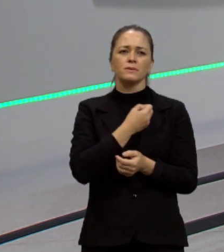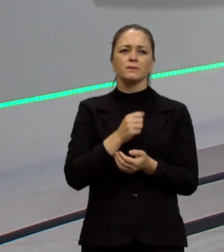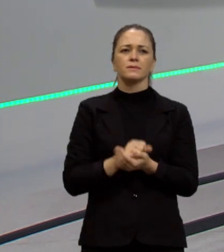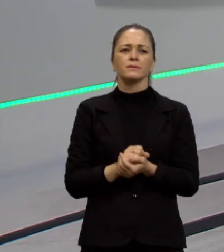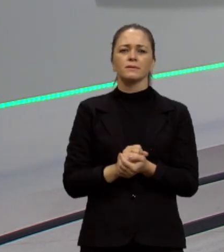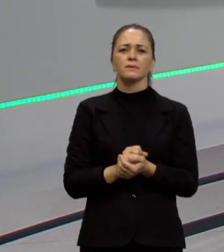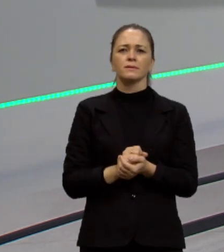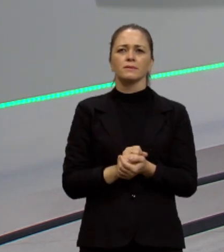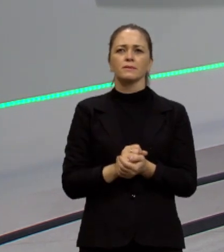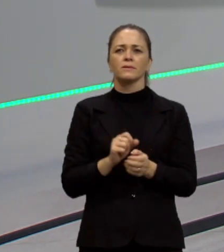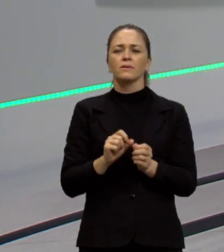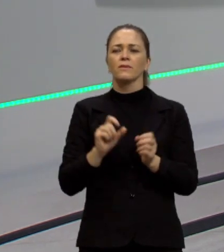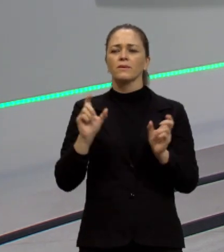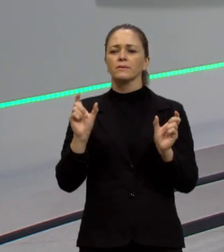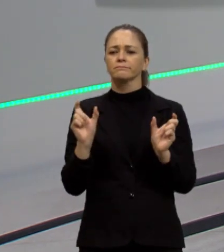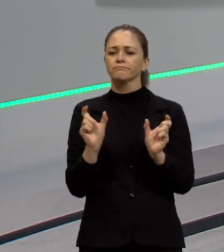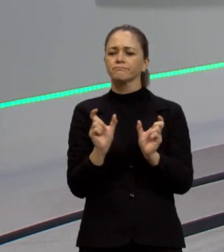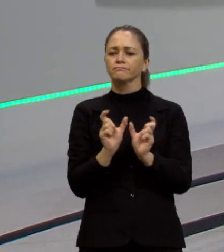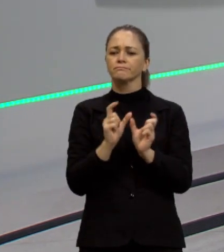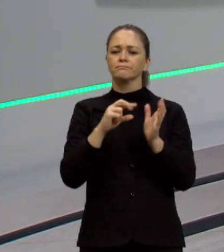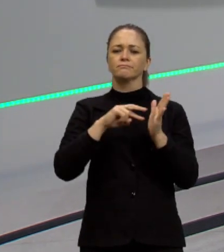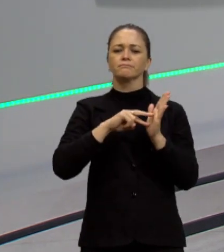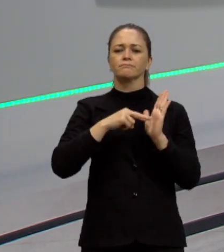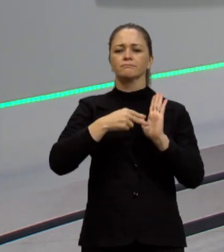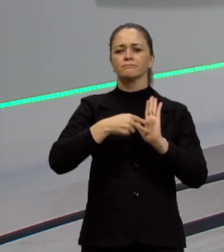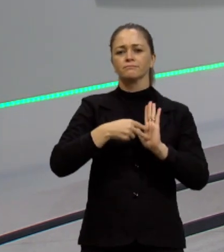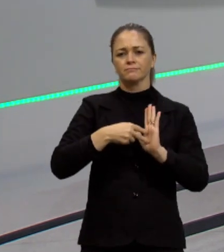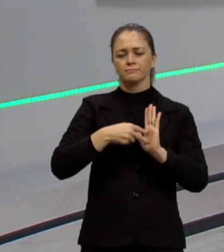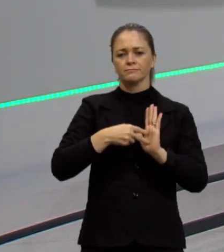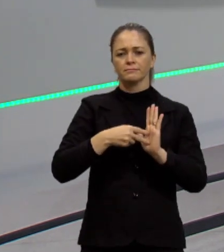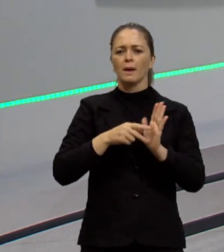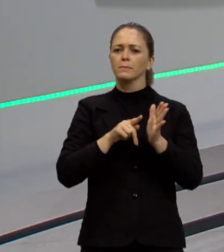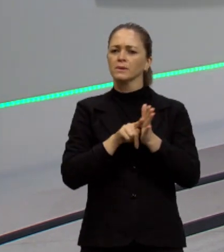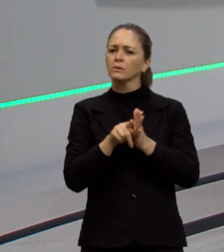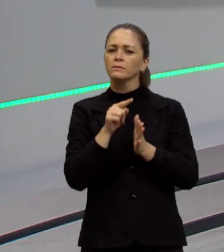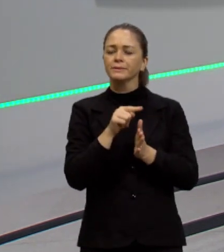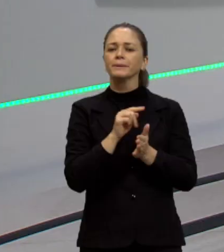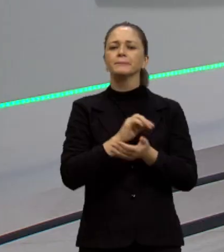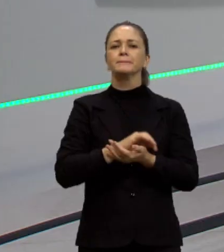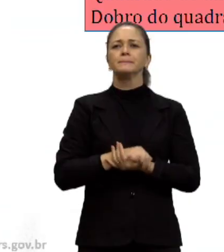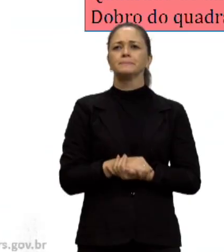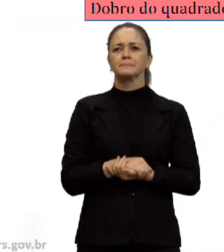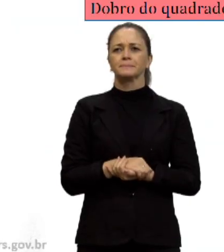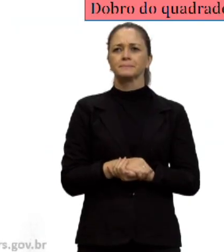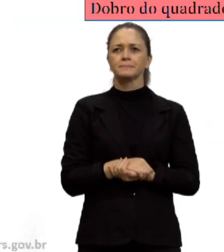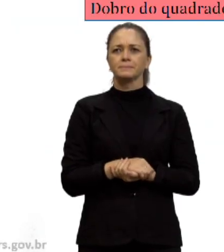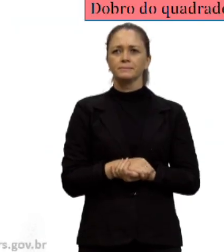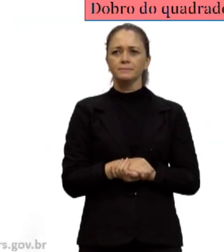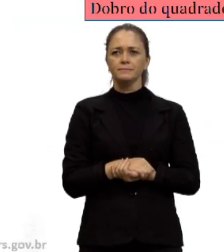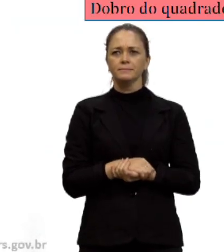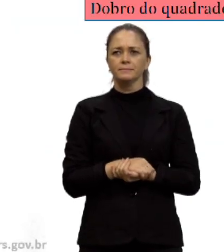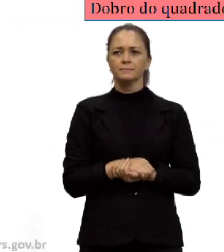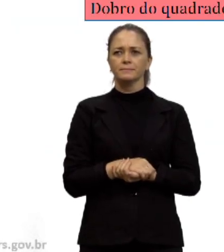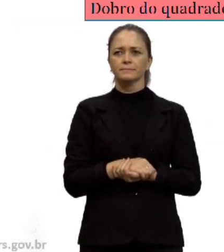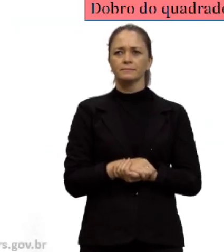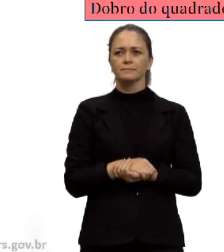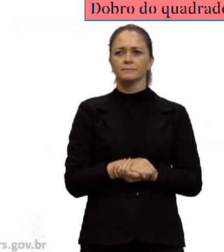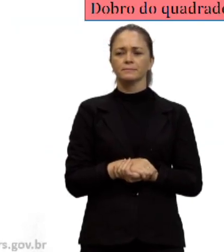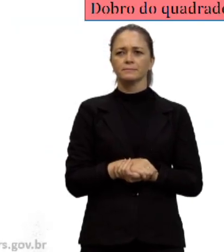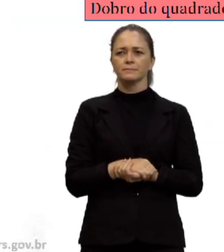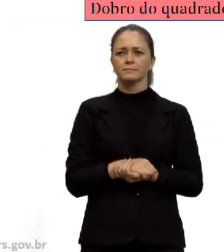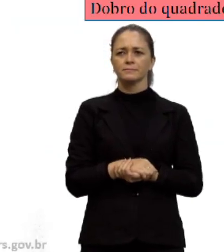a frase ter sentido. Certo? Pode continuar.